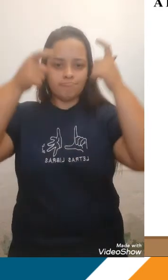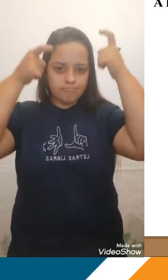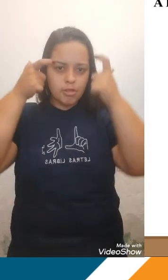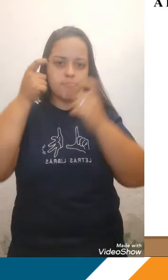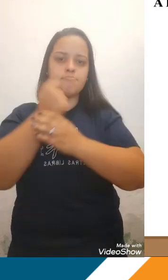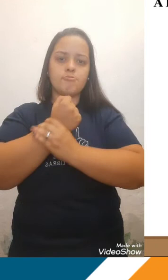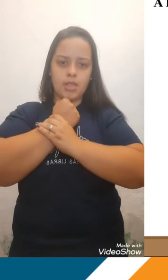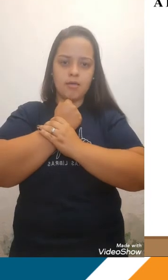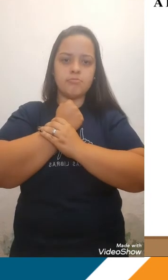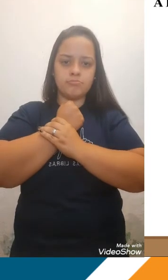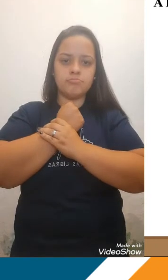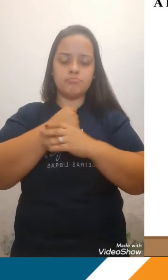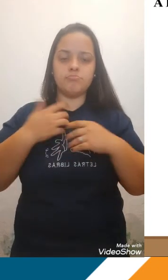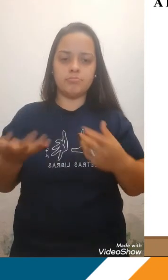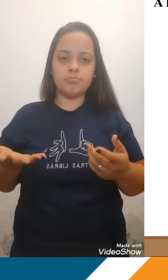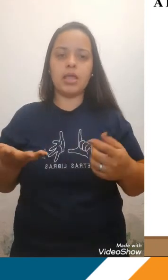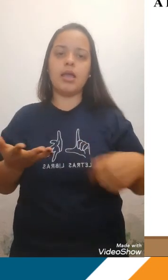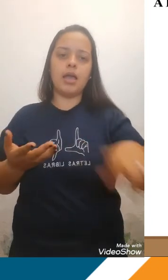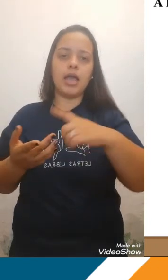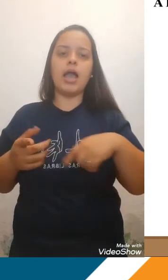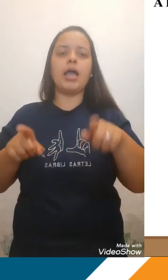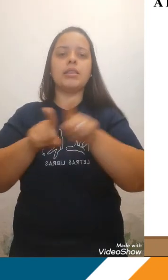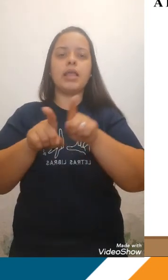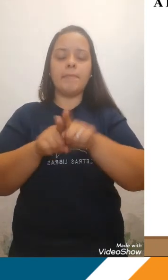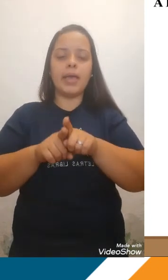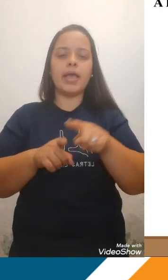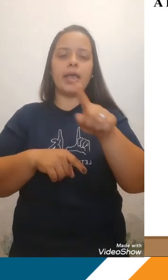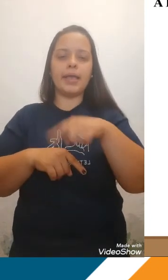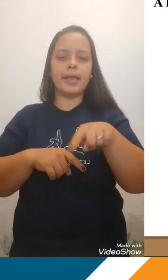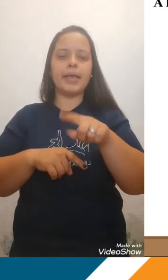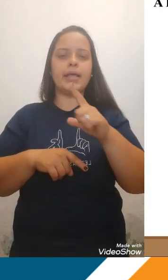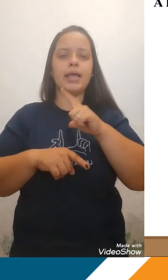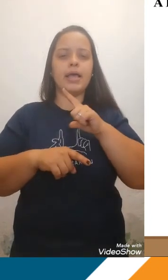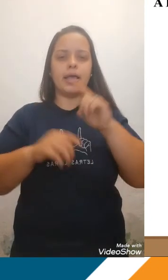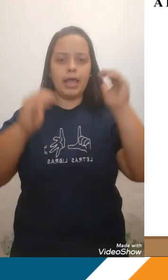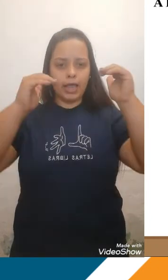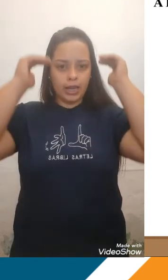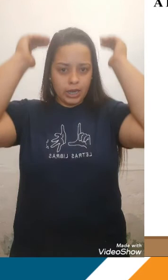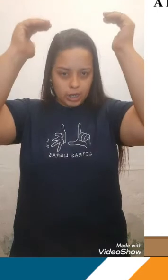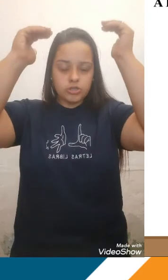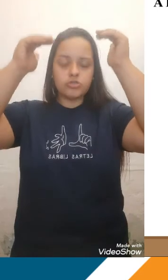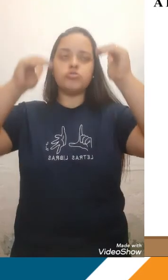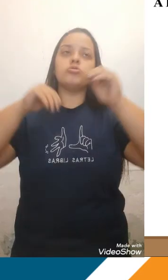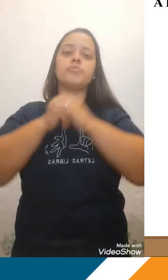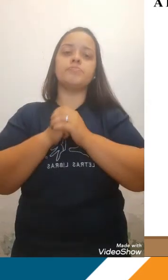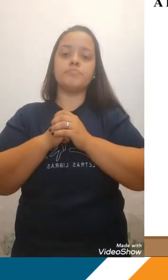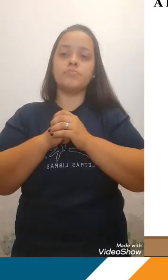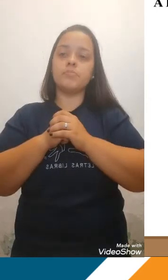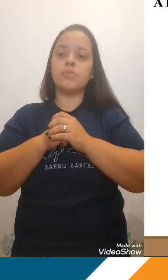monárquico e, atendendo os interesses das elites latifundiárias, as principais apoiadoras de Dom